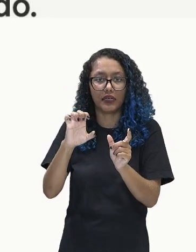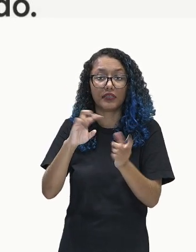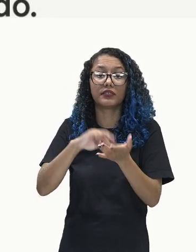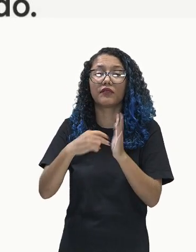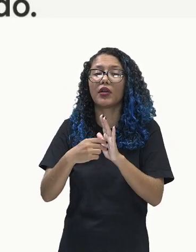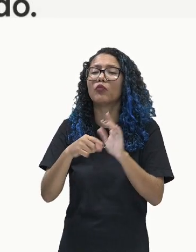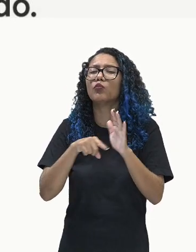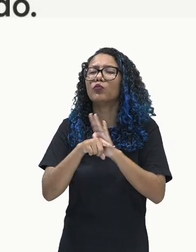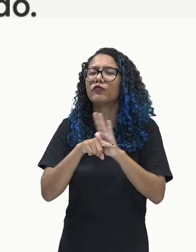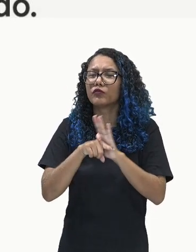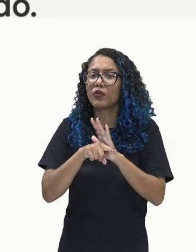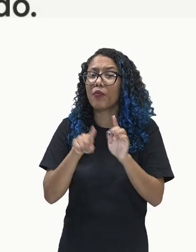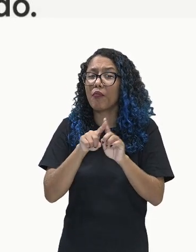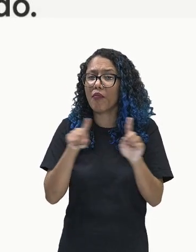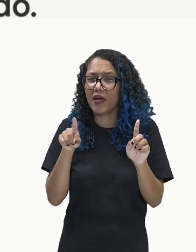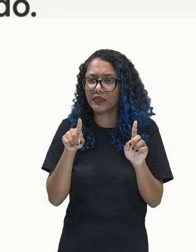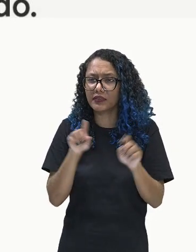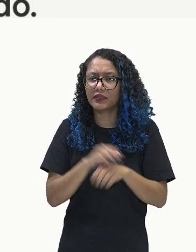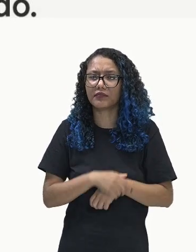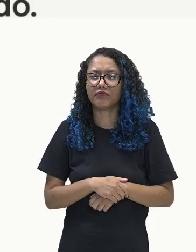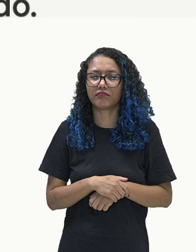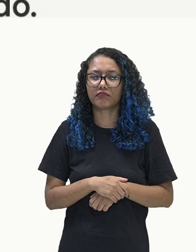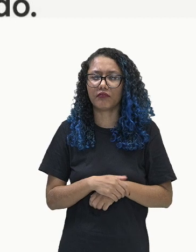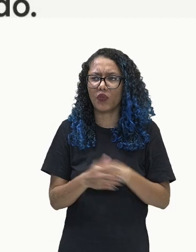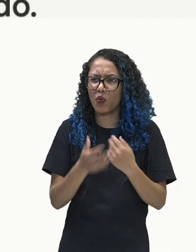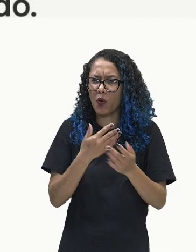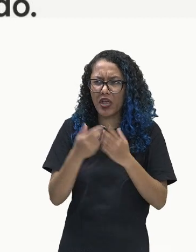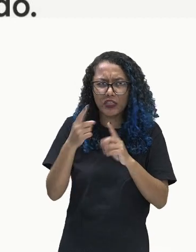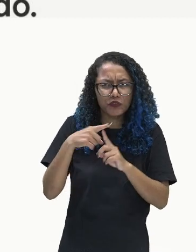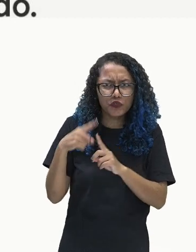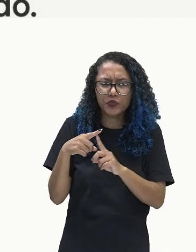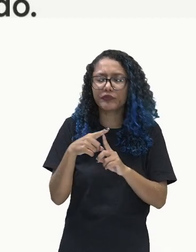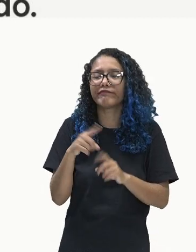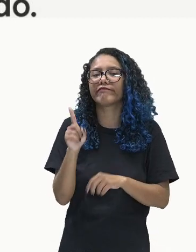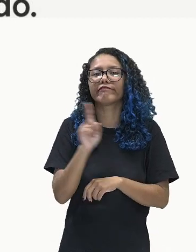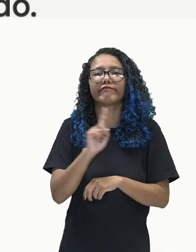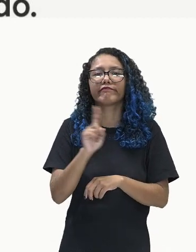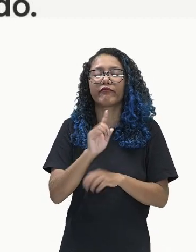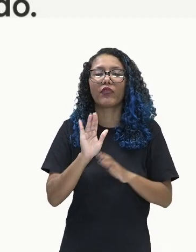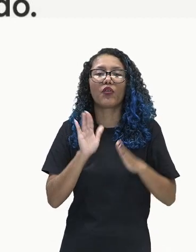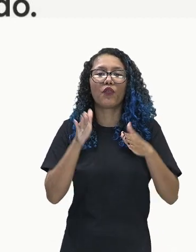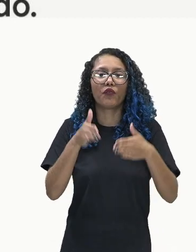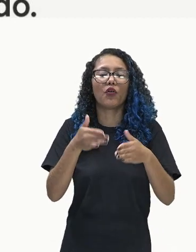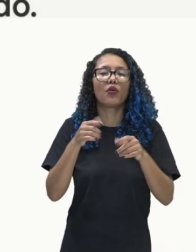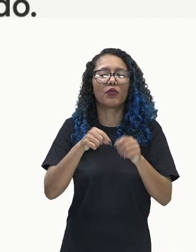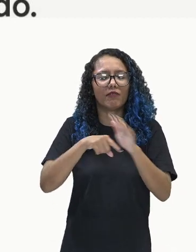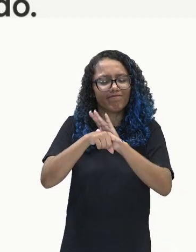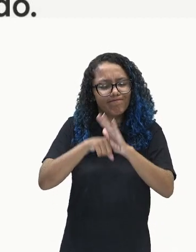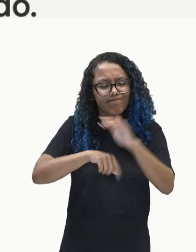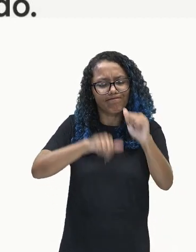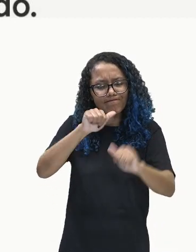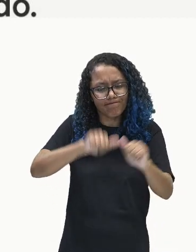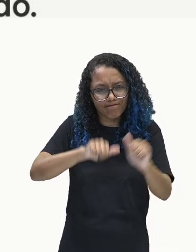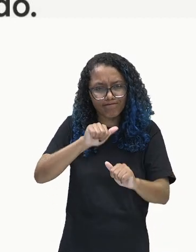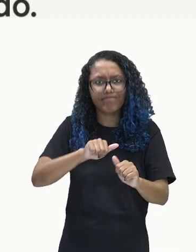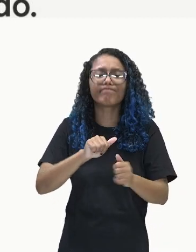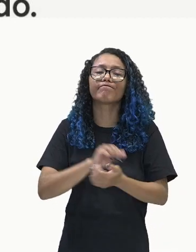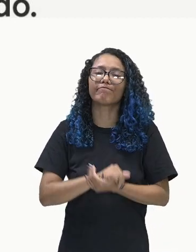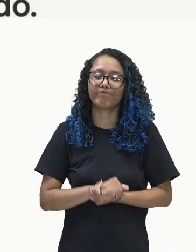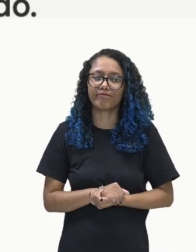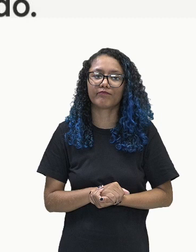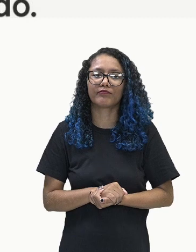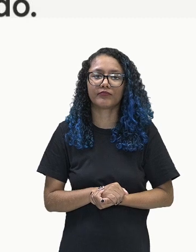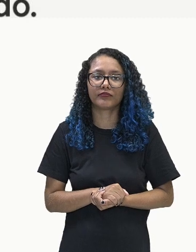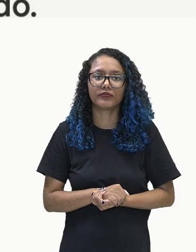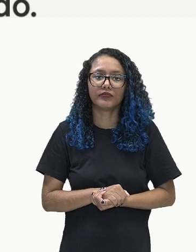investigação, mas não é qualquer investigação, tá, gente? É um entendimento que vem por meio da pesquisa. Olha só, gente, a